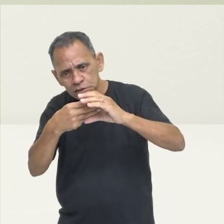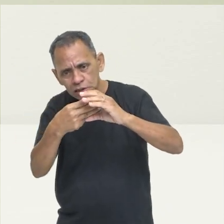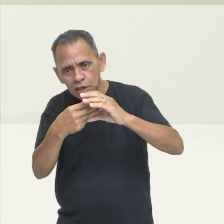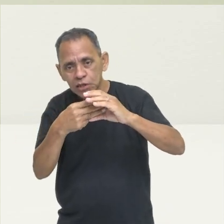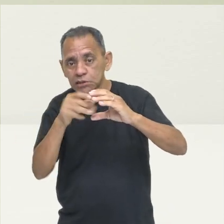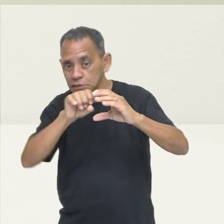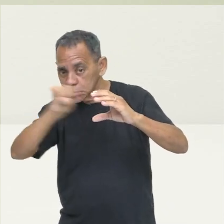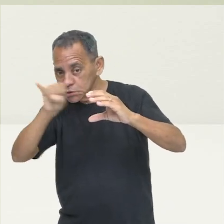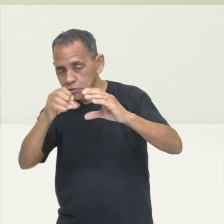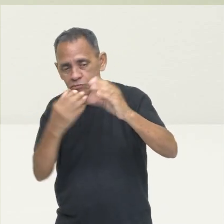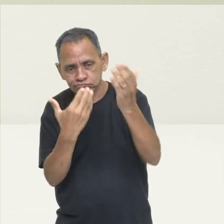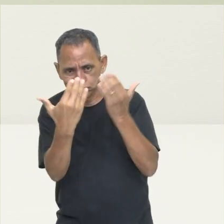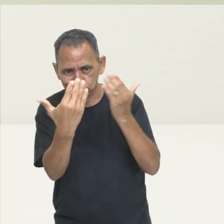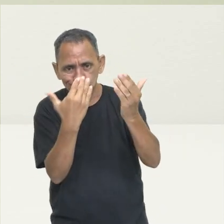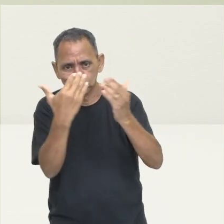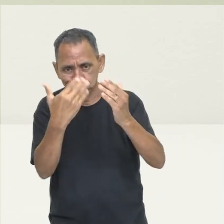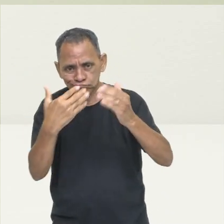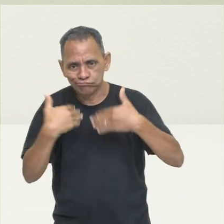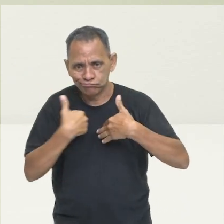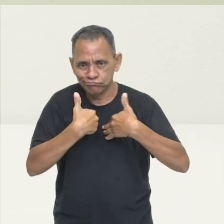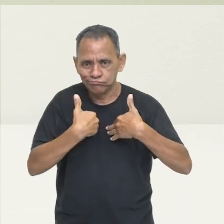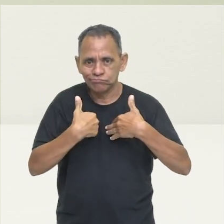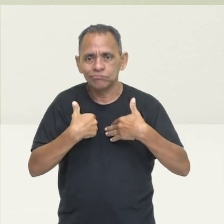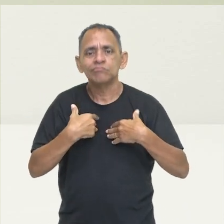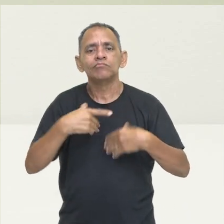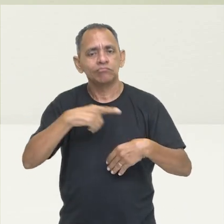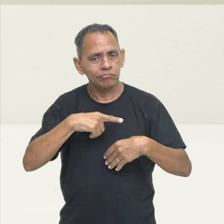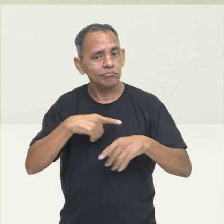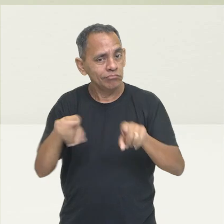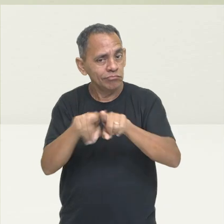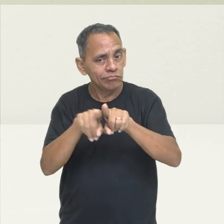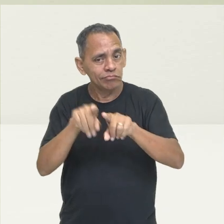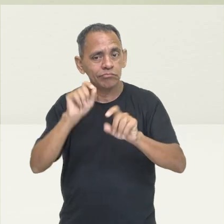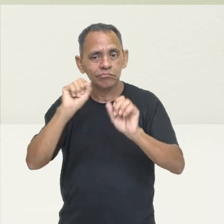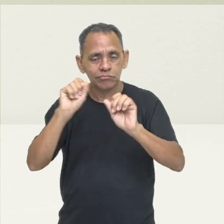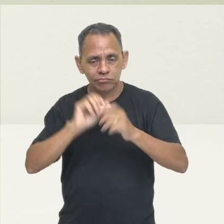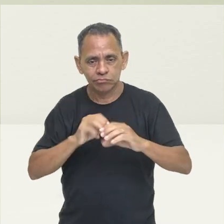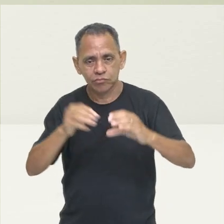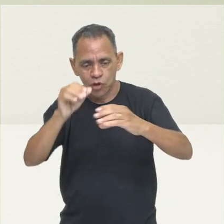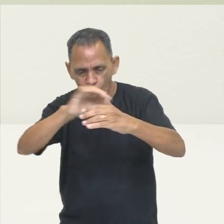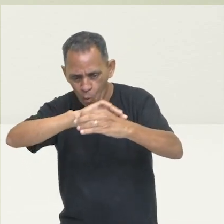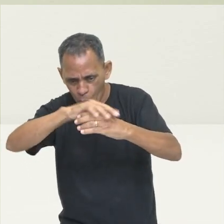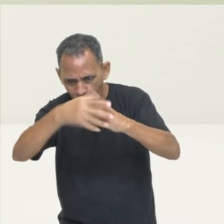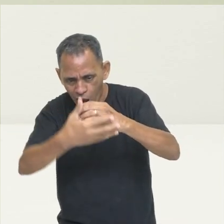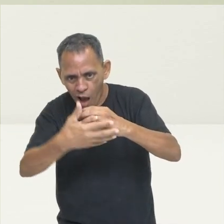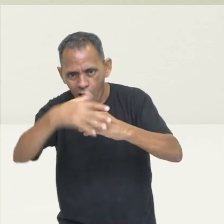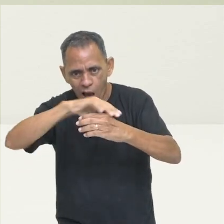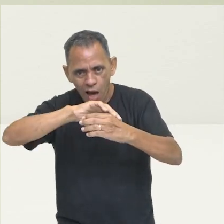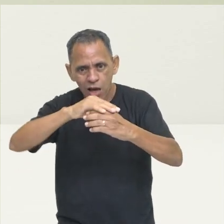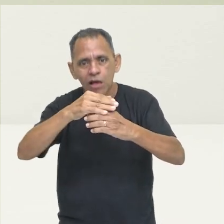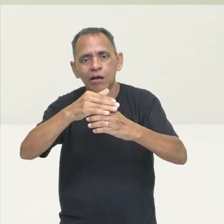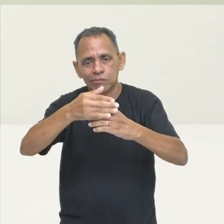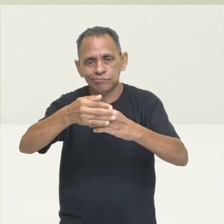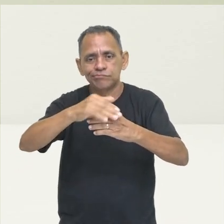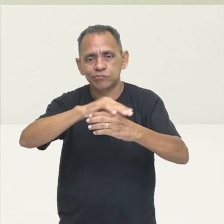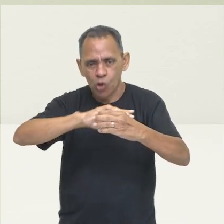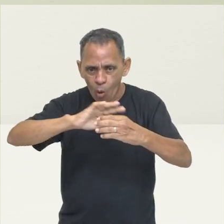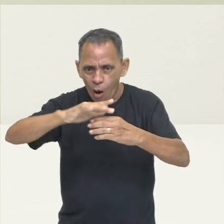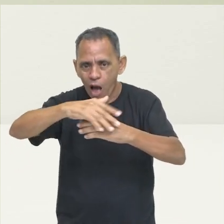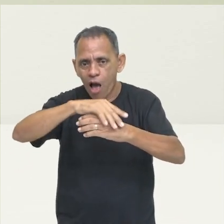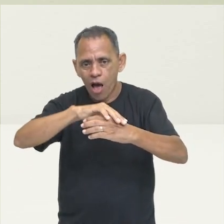animal, mas tem também na célula vegetal a membrana plasmática. E também na